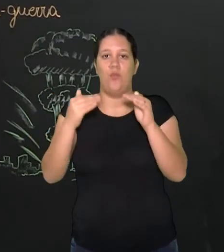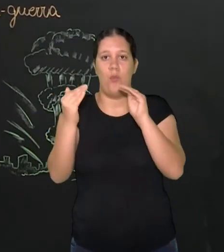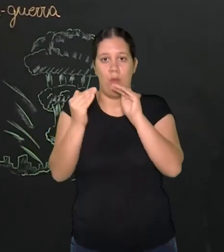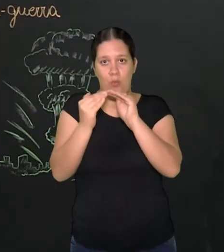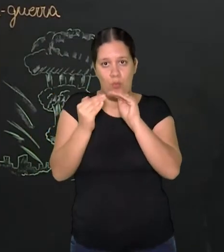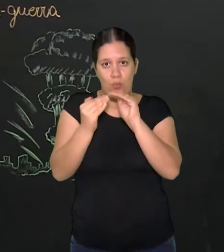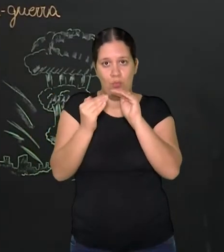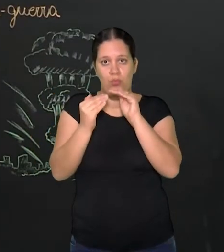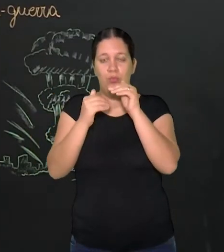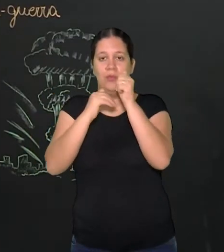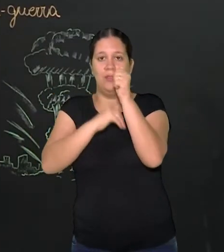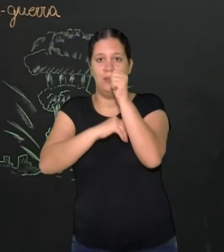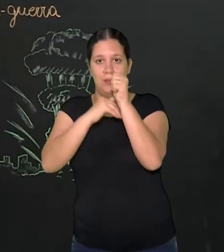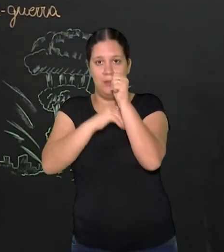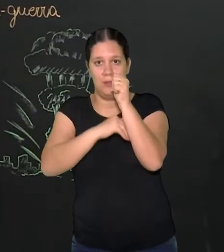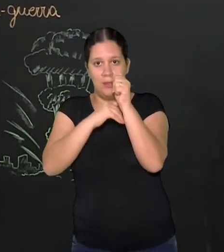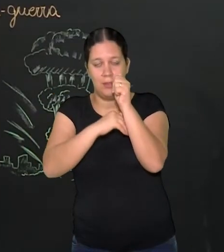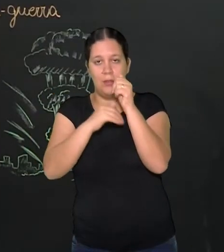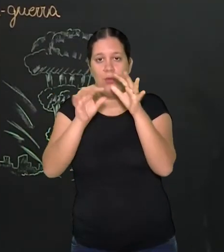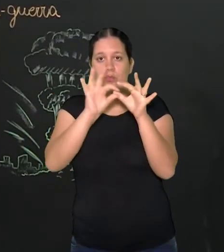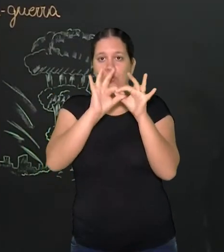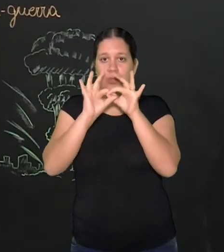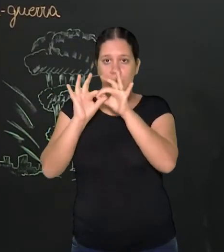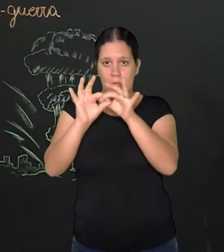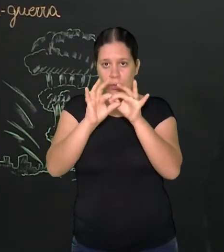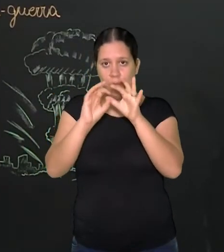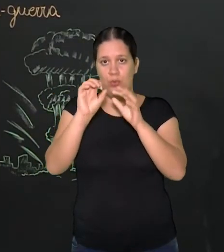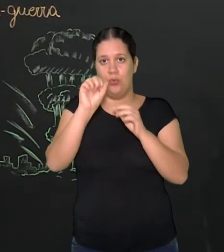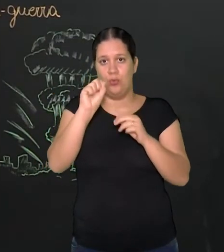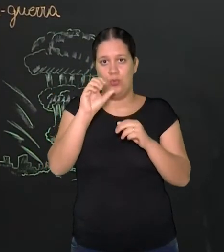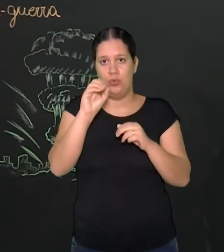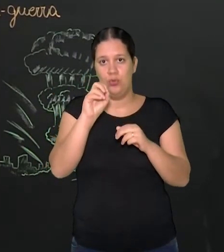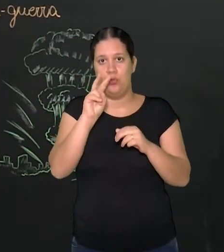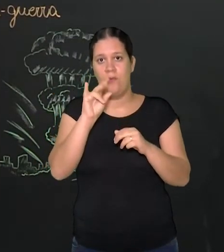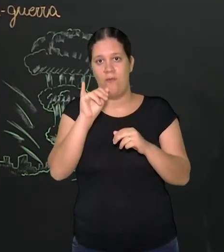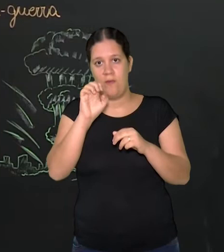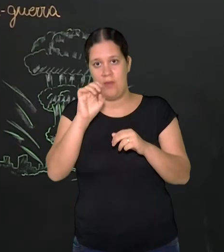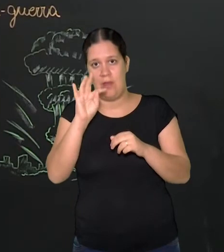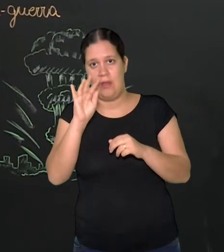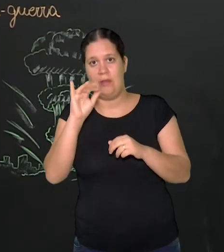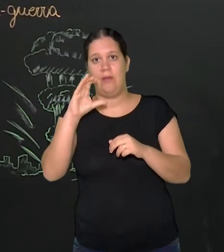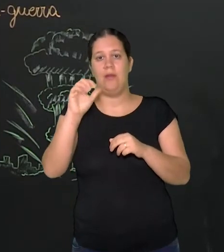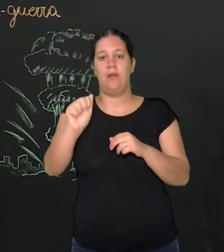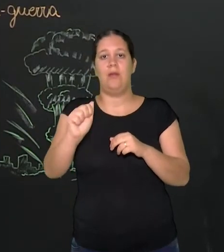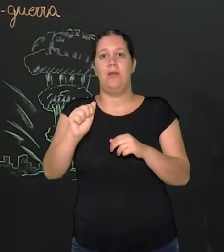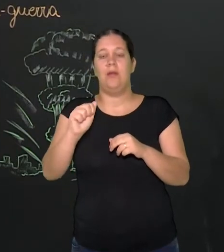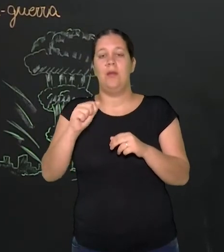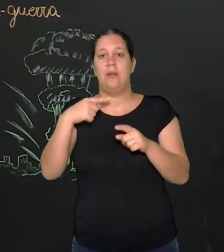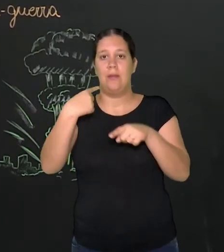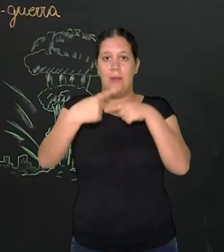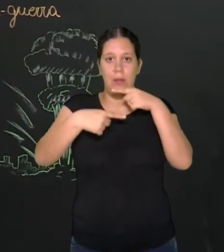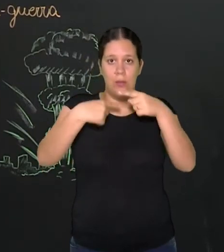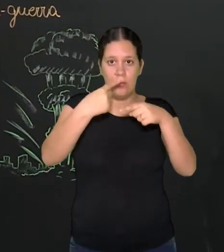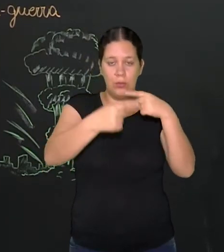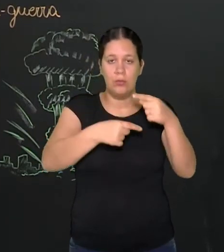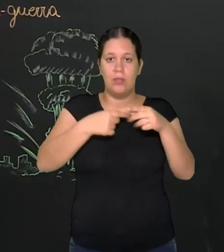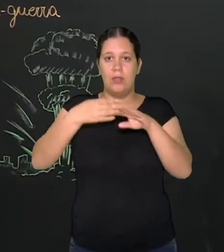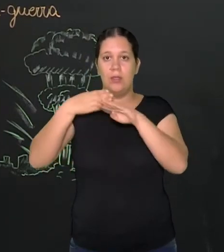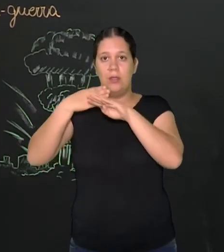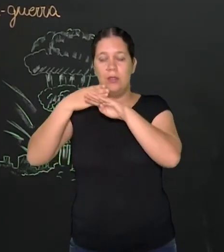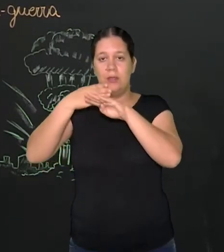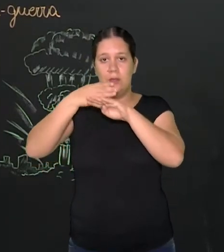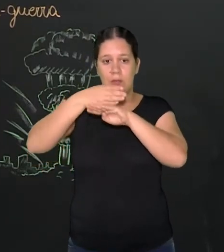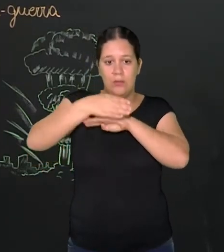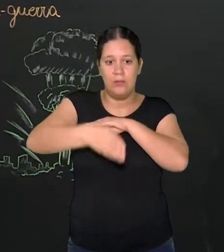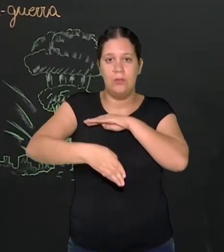um acordo secreto com a União Soviética para evitar uma guerra aqui no fronte leste, e logo na sequência que